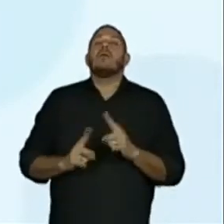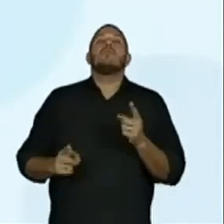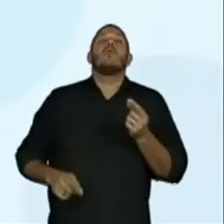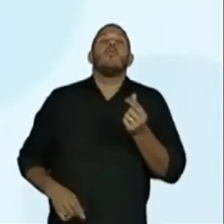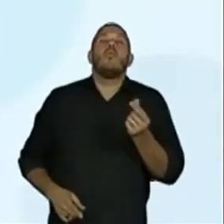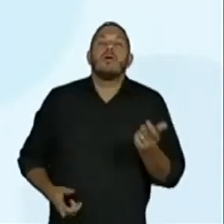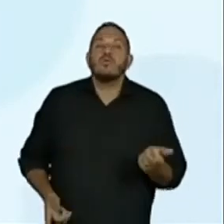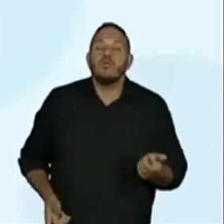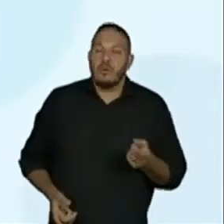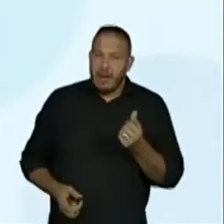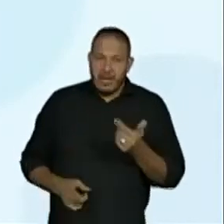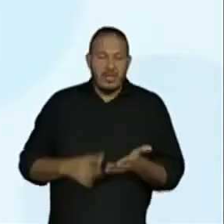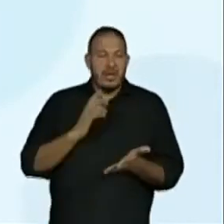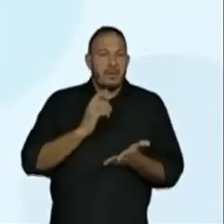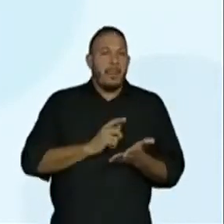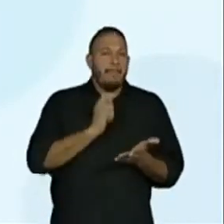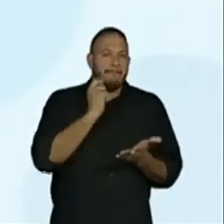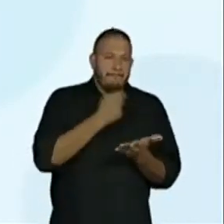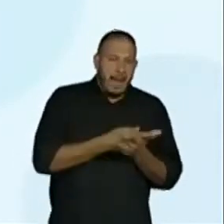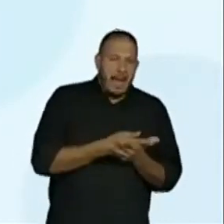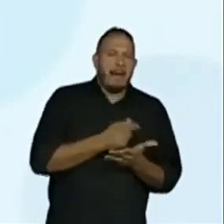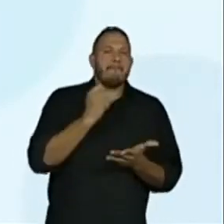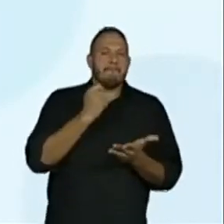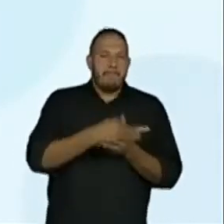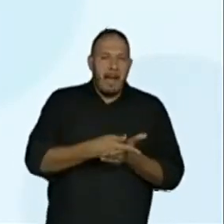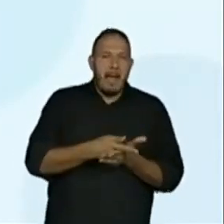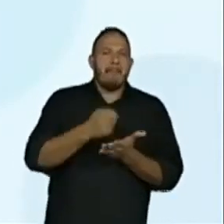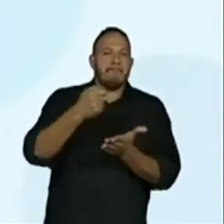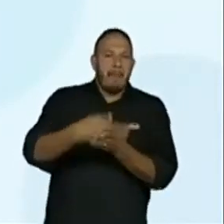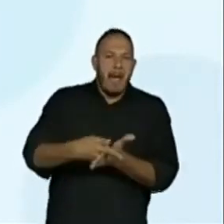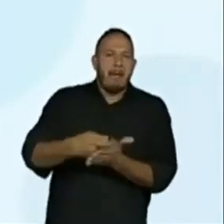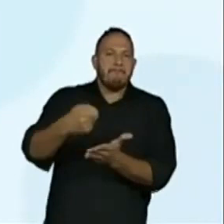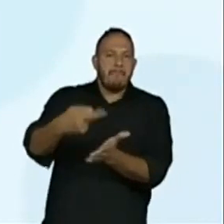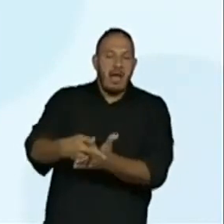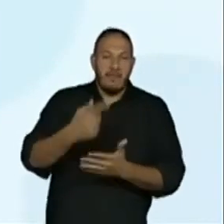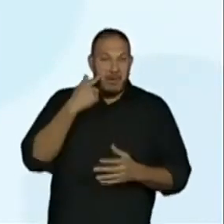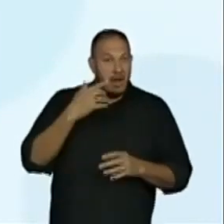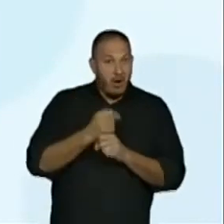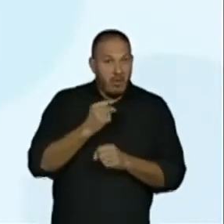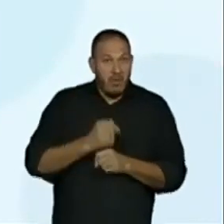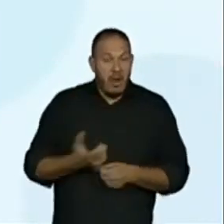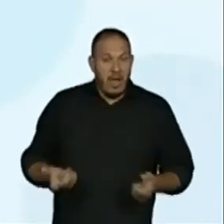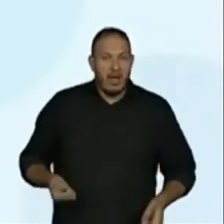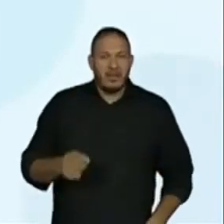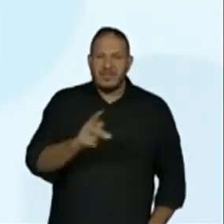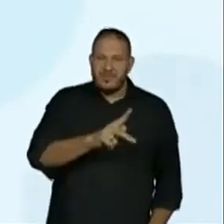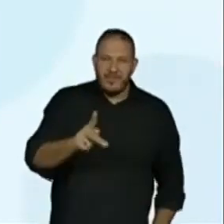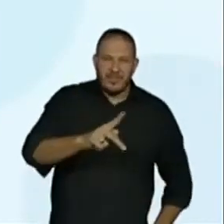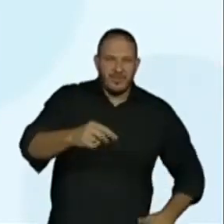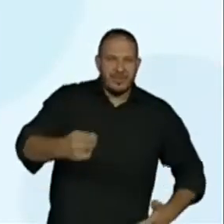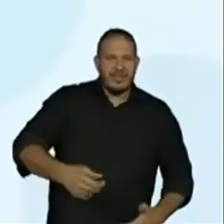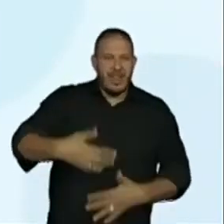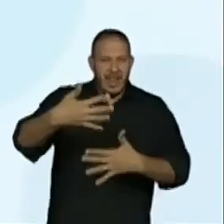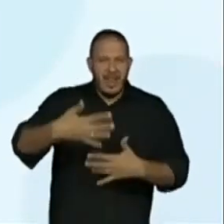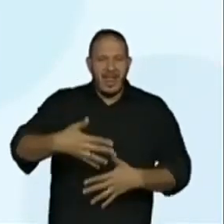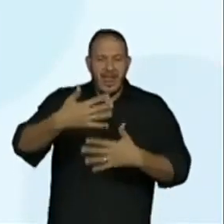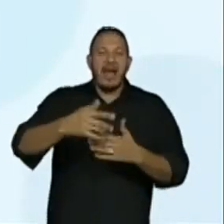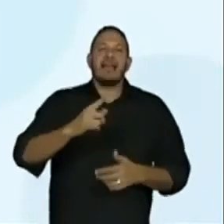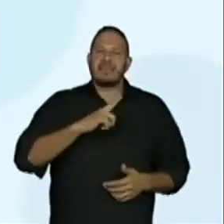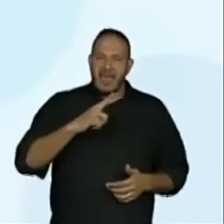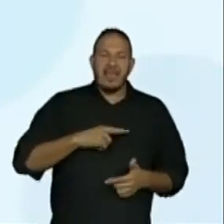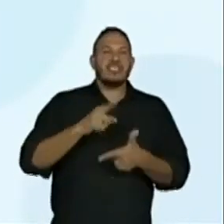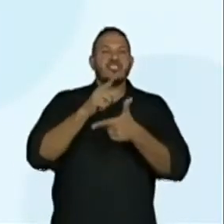quanto vai ser aí cada parcela dessa prestação? Vamos calcular e descobrir isso? Os professores estão apontando ali que é uma divisão e